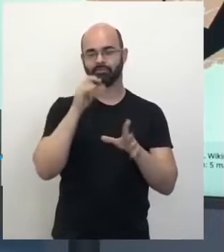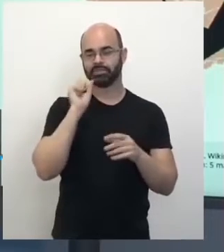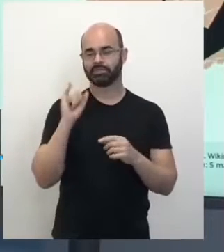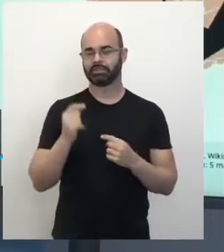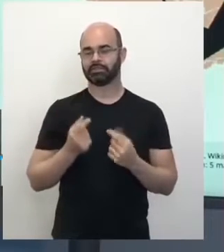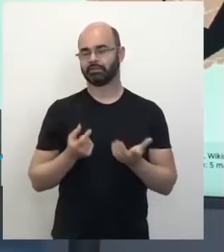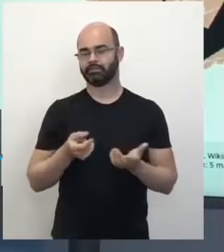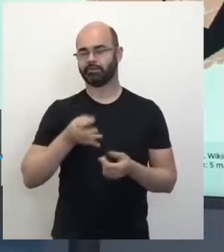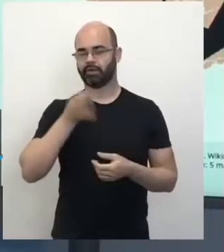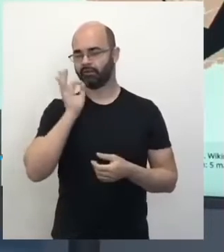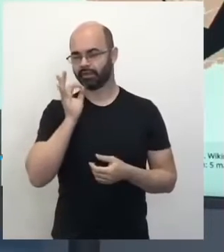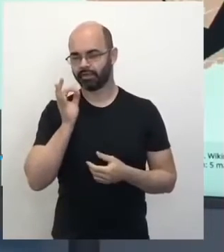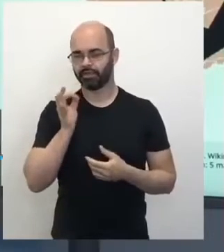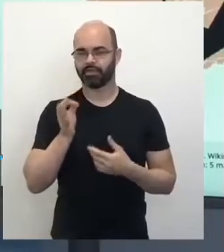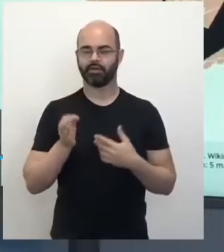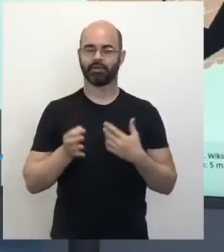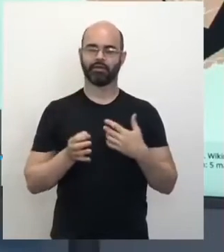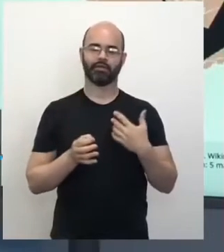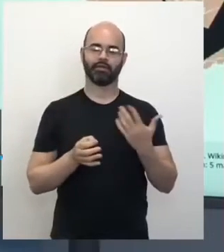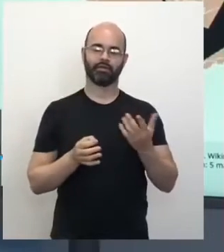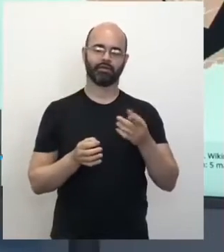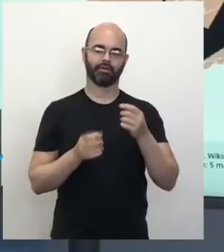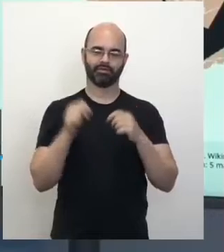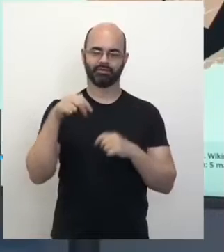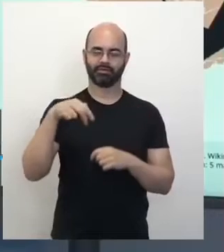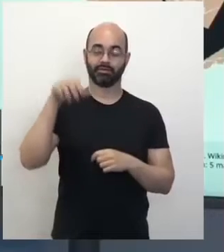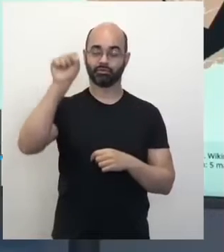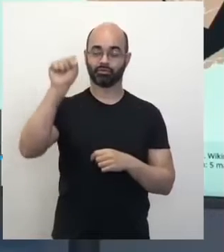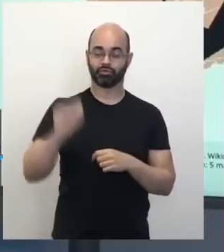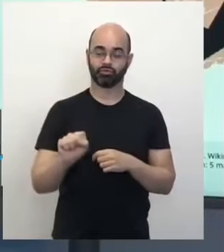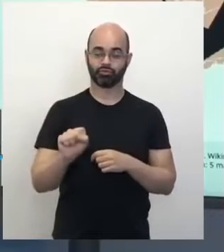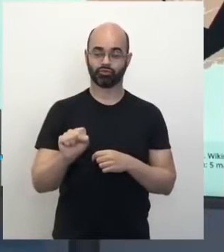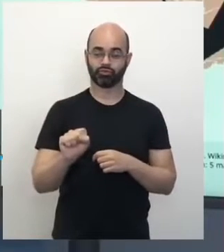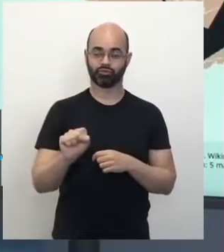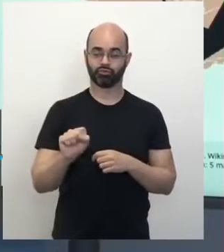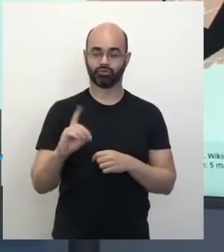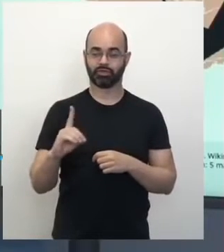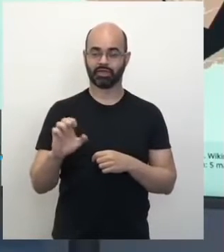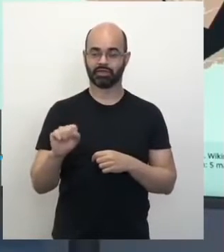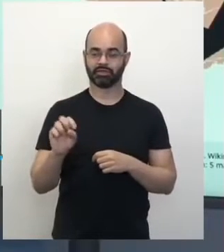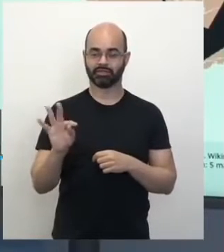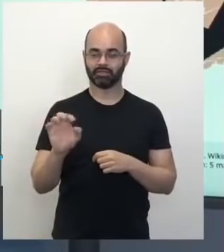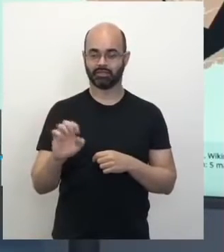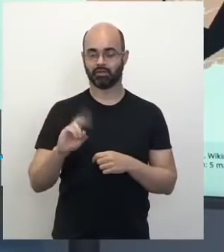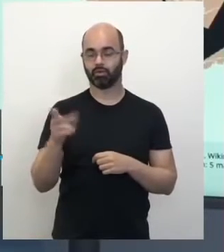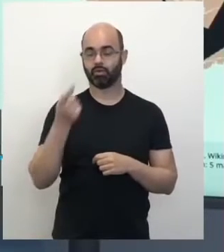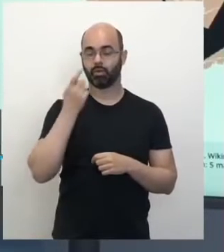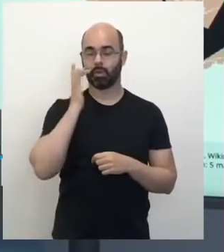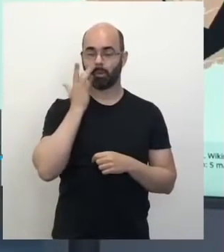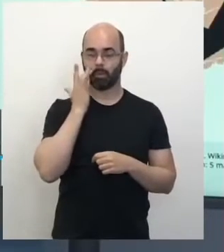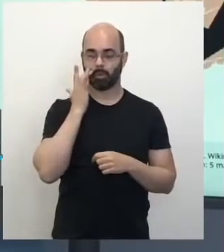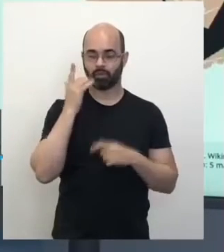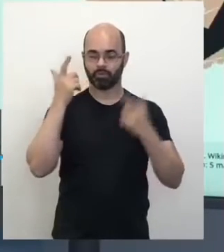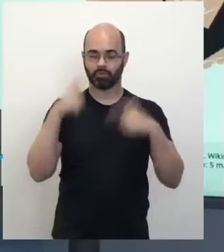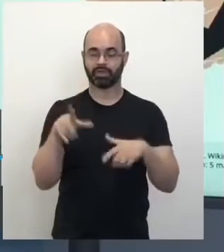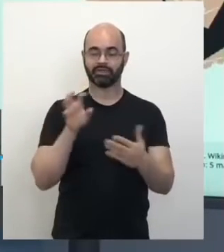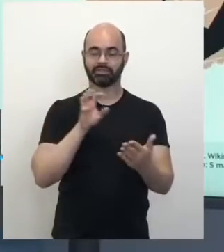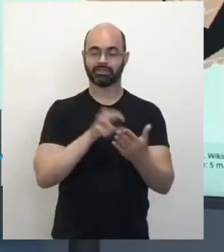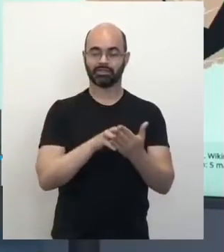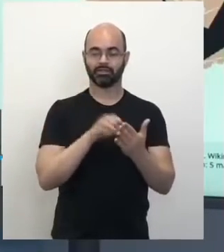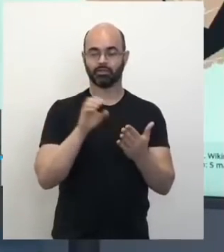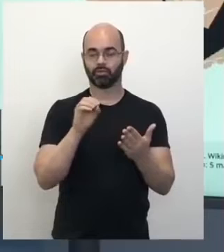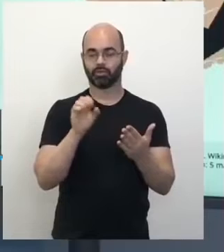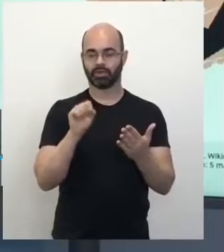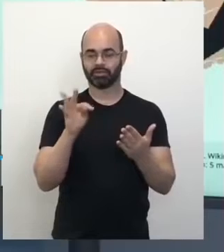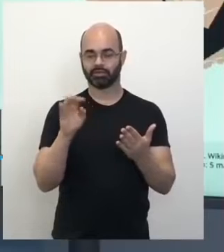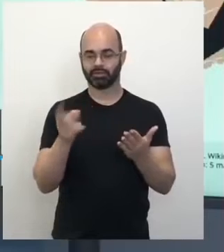café, né, que, principalmente na região sudeste, seja a questão do ouro na região centro-oeste e também sudeste,